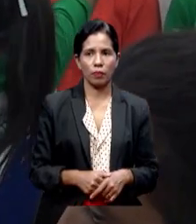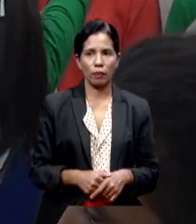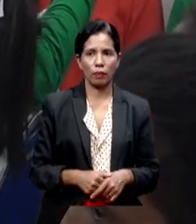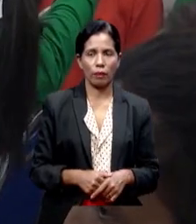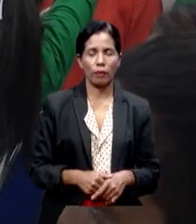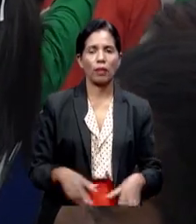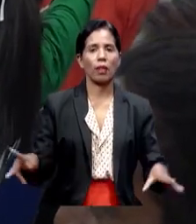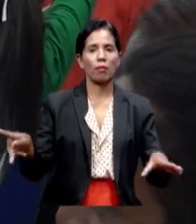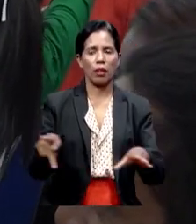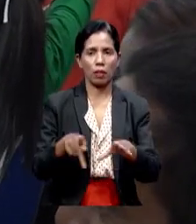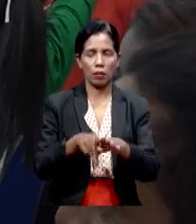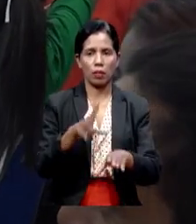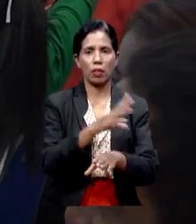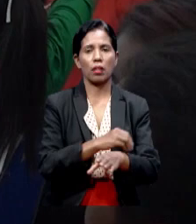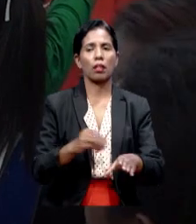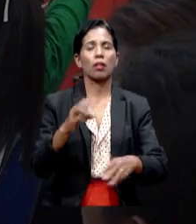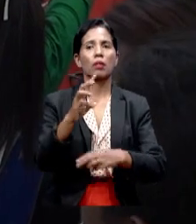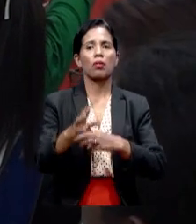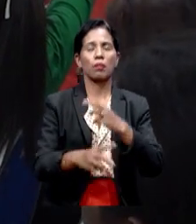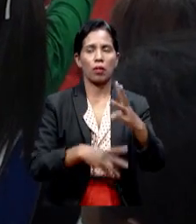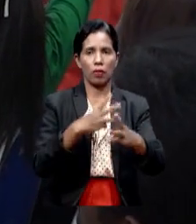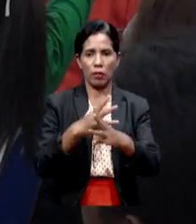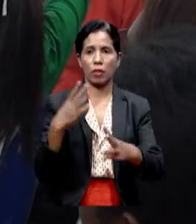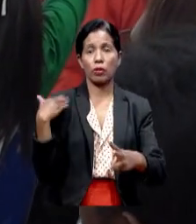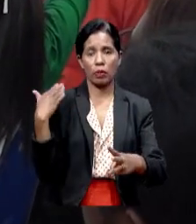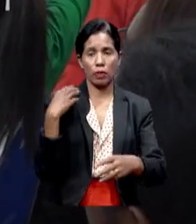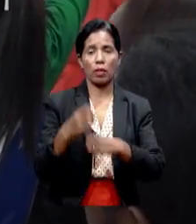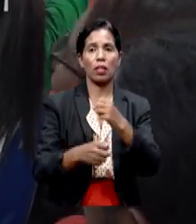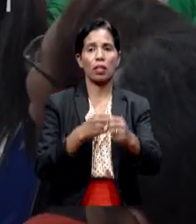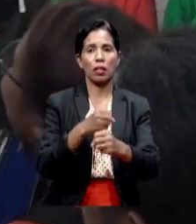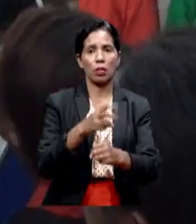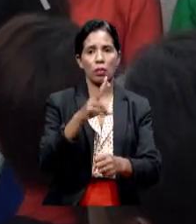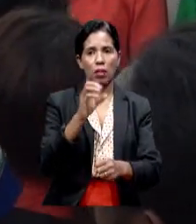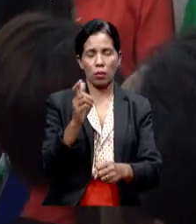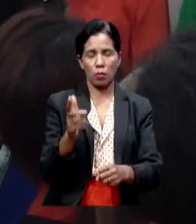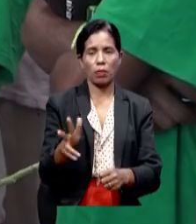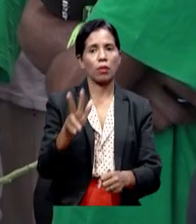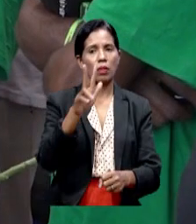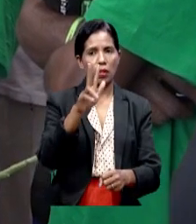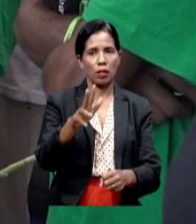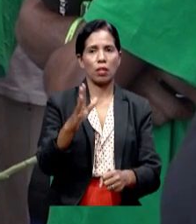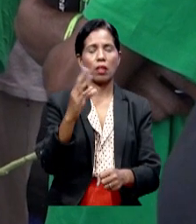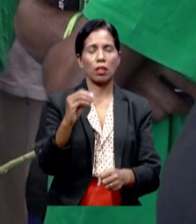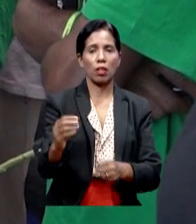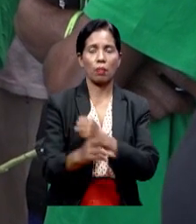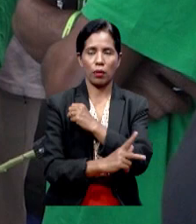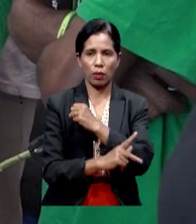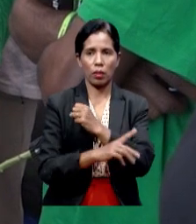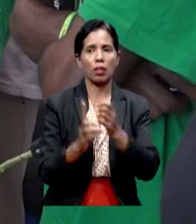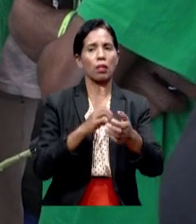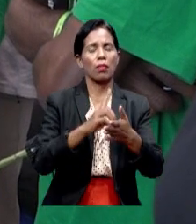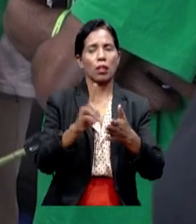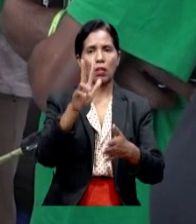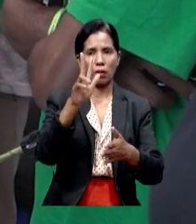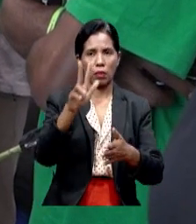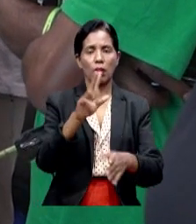Rafaim participa e a Jornada Mundial Juventude tinha Rihunduaru Anulo Recintolo e a Lisboa, Portugal, durante a semana tolo,